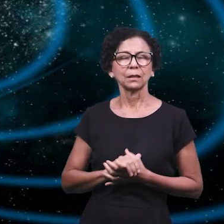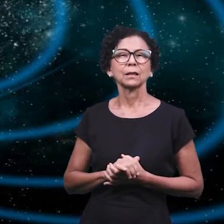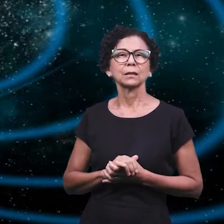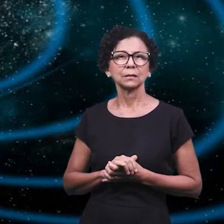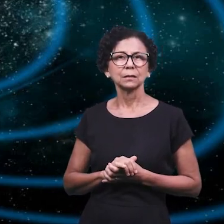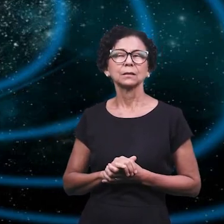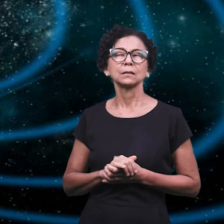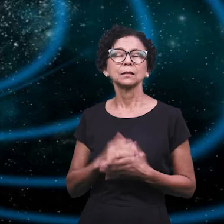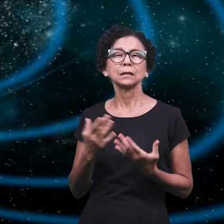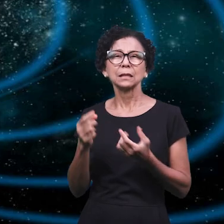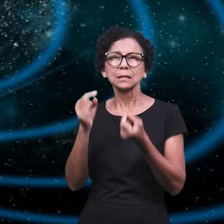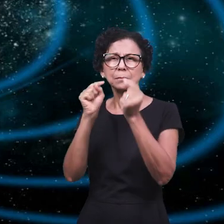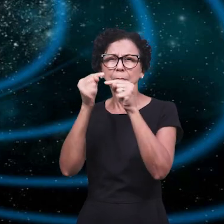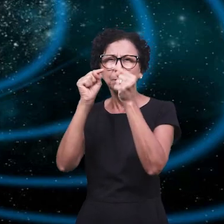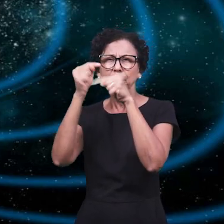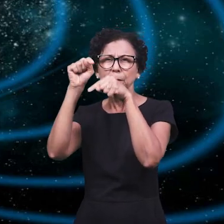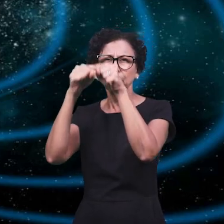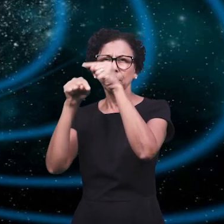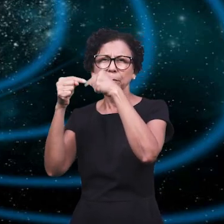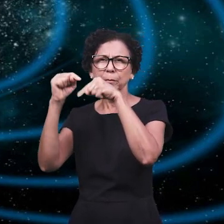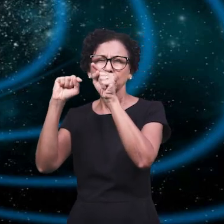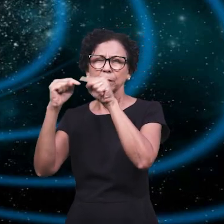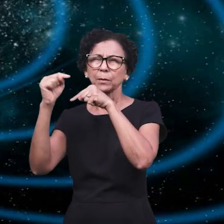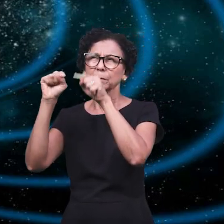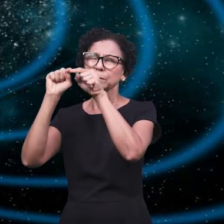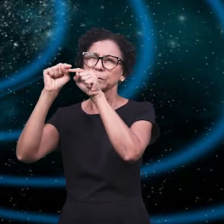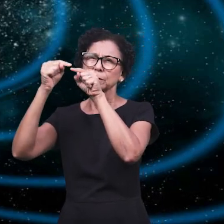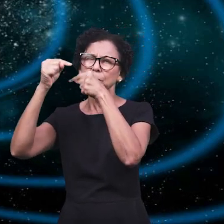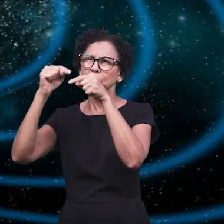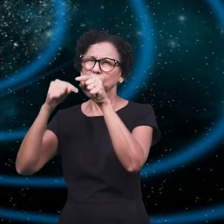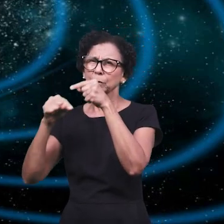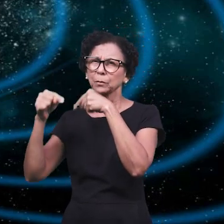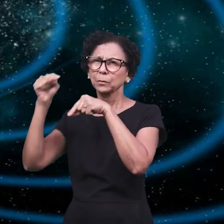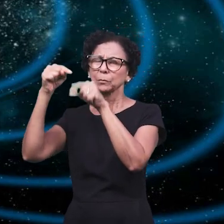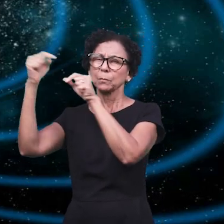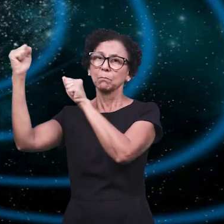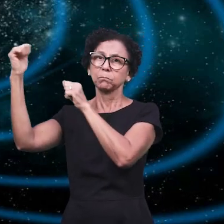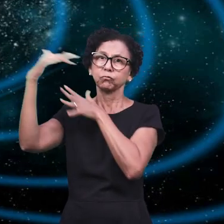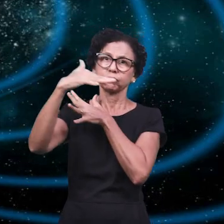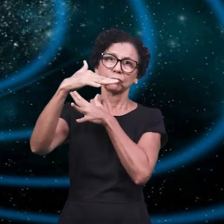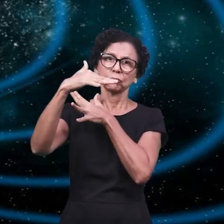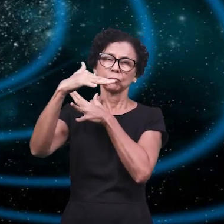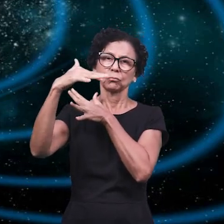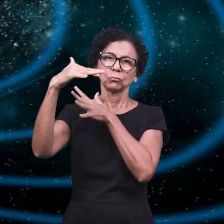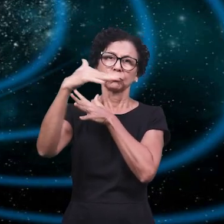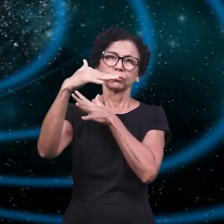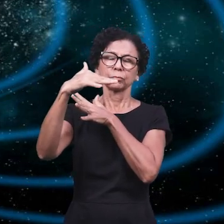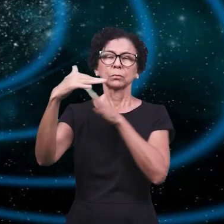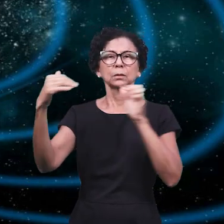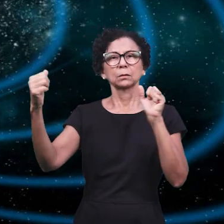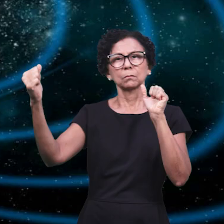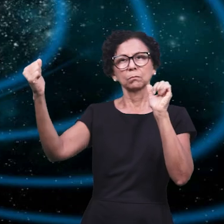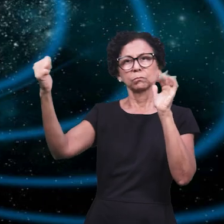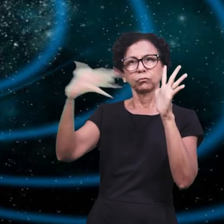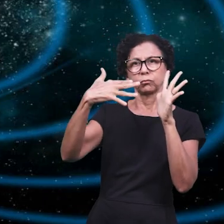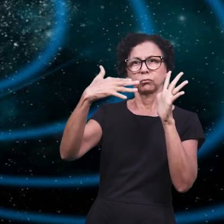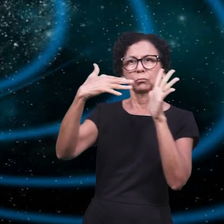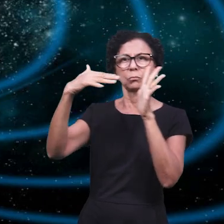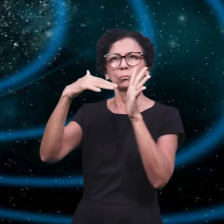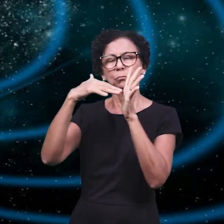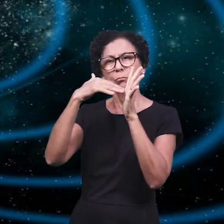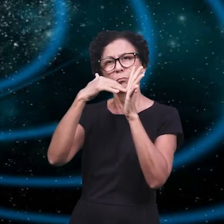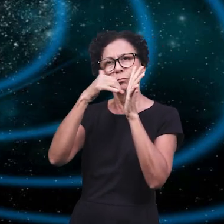magnetosfera ela evita que grande parte dessas partículas possam afetar aqui o nosso dia a